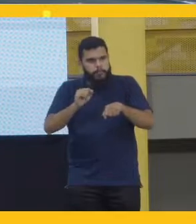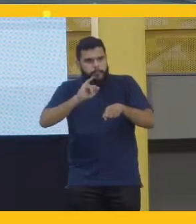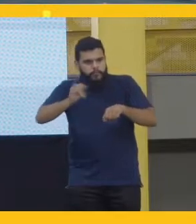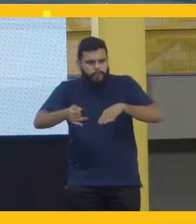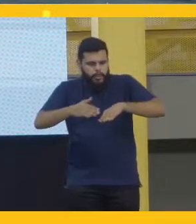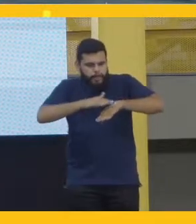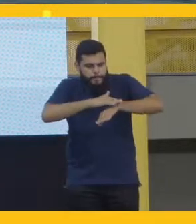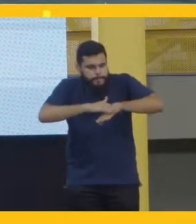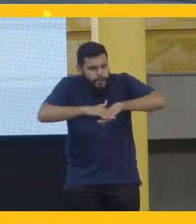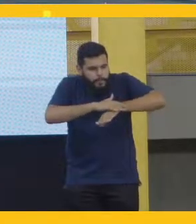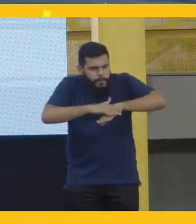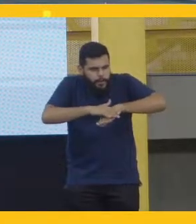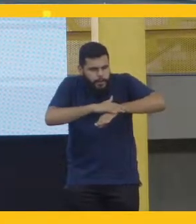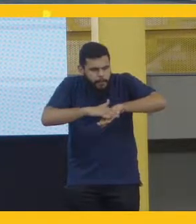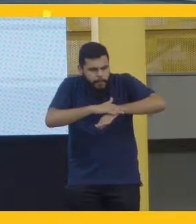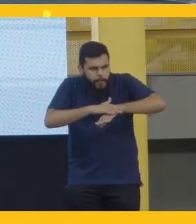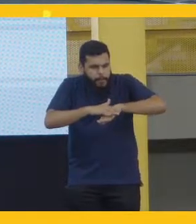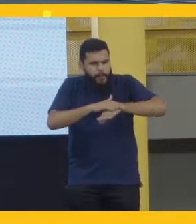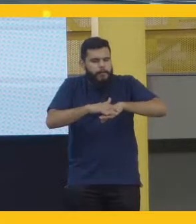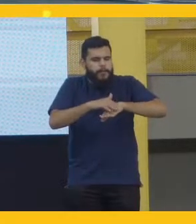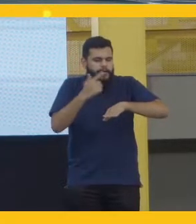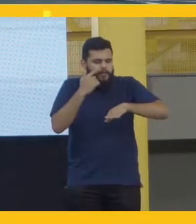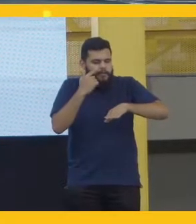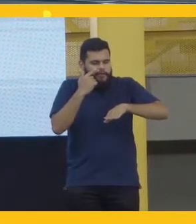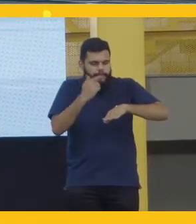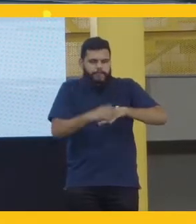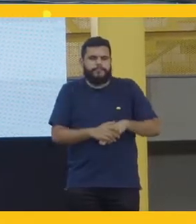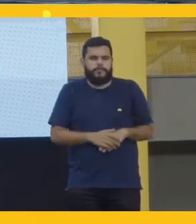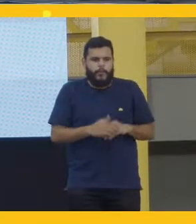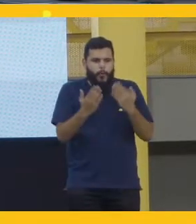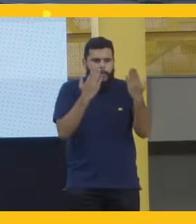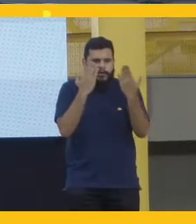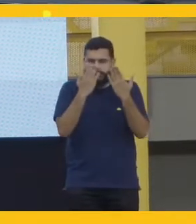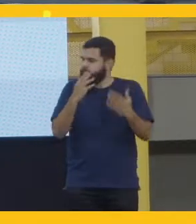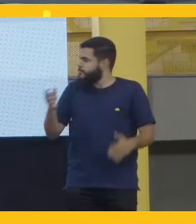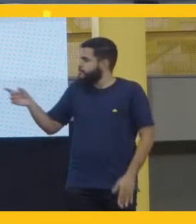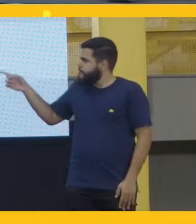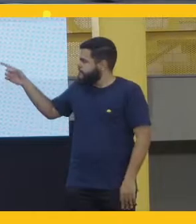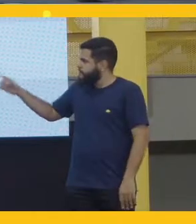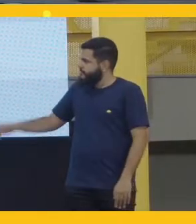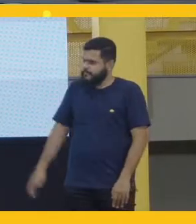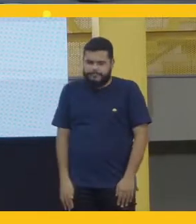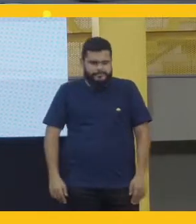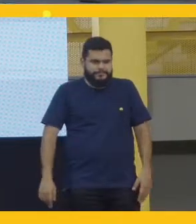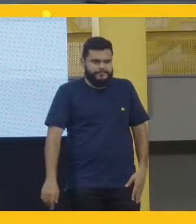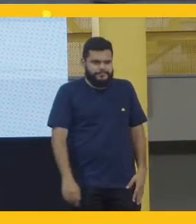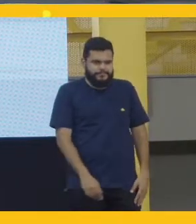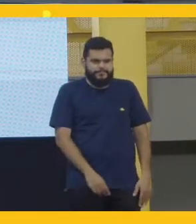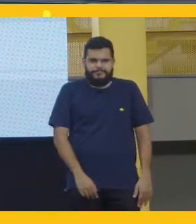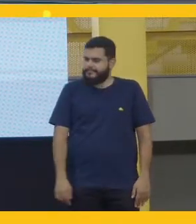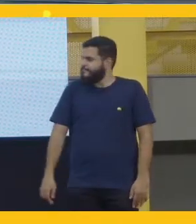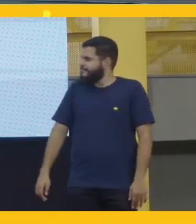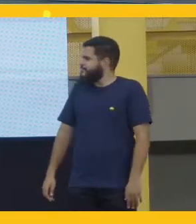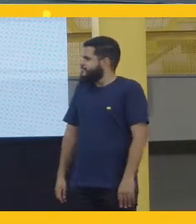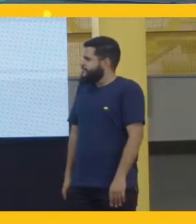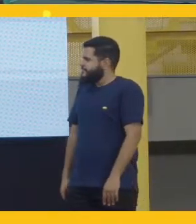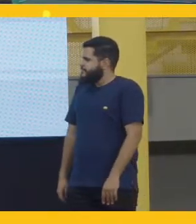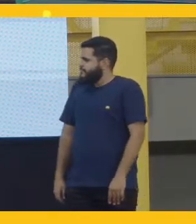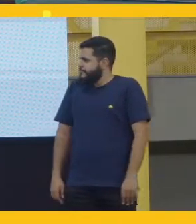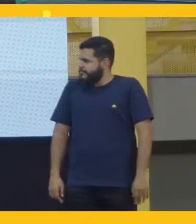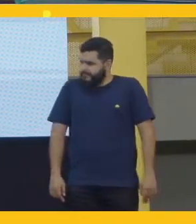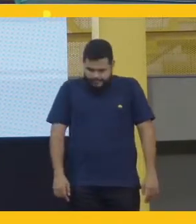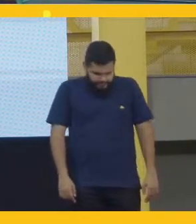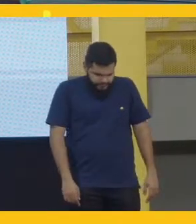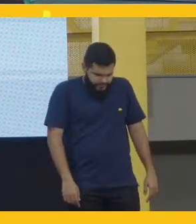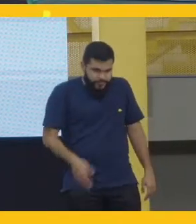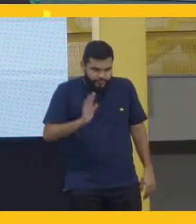nele. Depois você leva uma surra do seu pai, né? Ô, professor, no dia que... Uma vez eu fiz isso. Nunca apanhei tanto